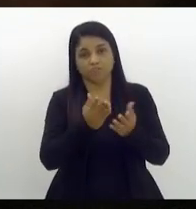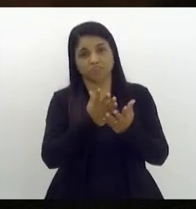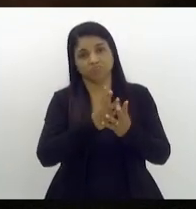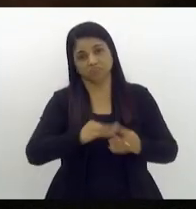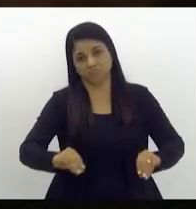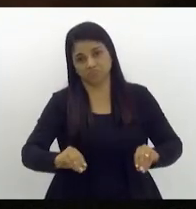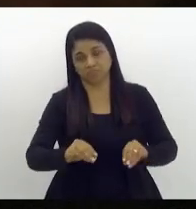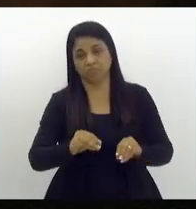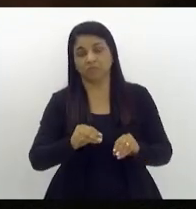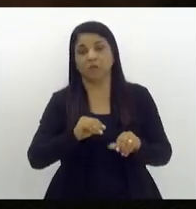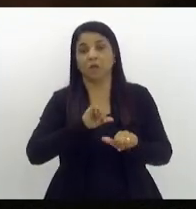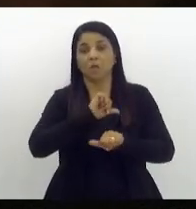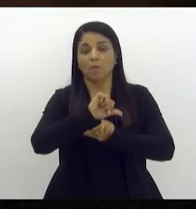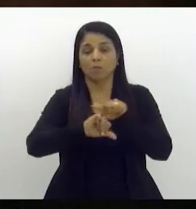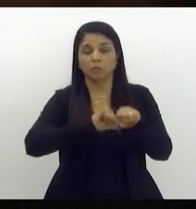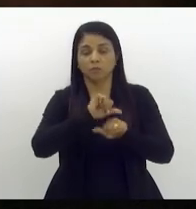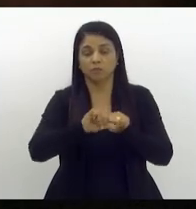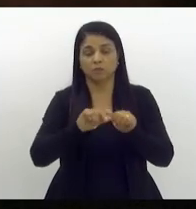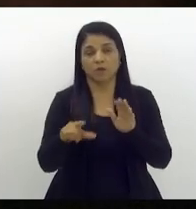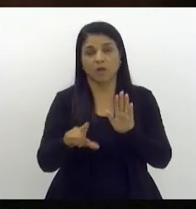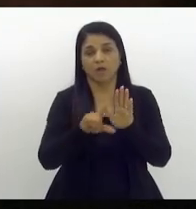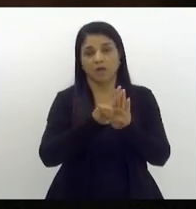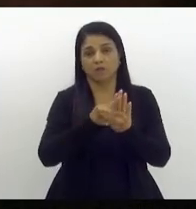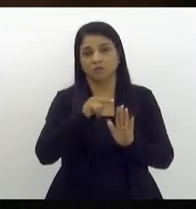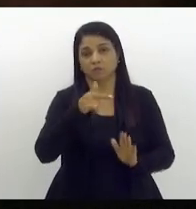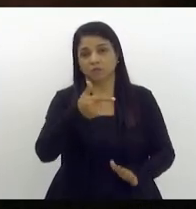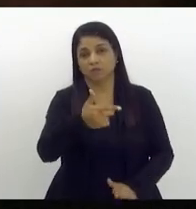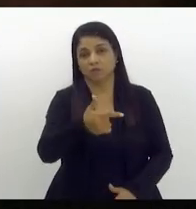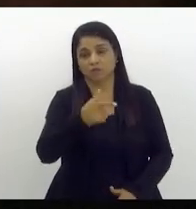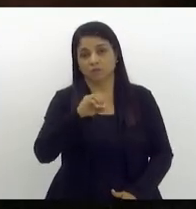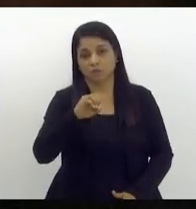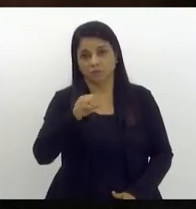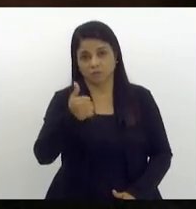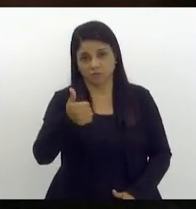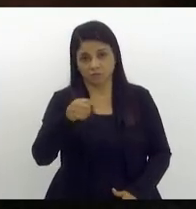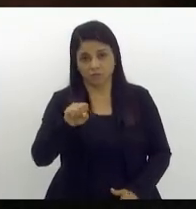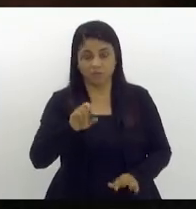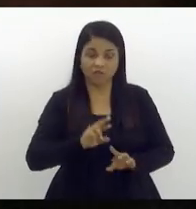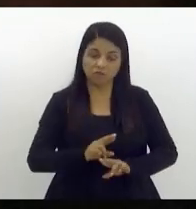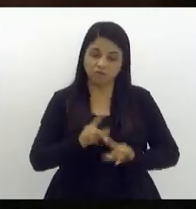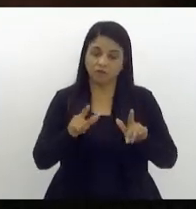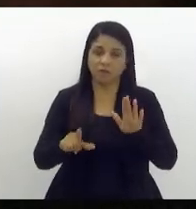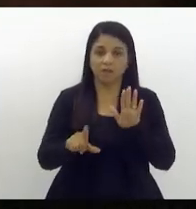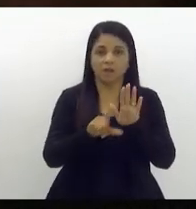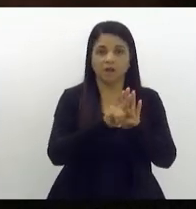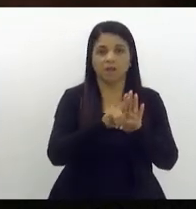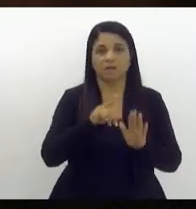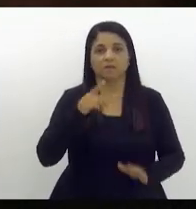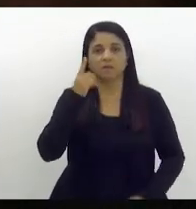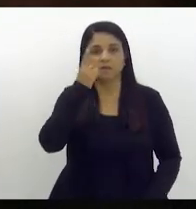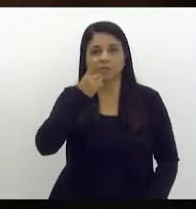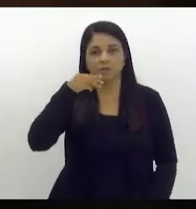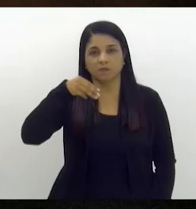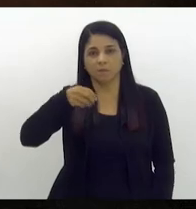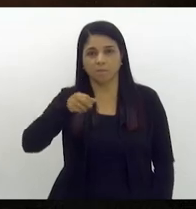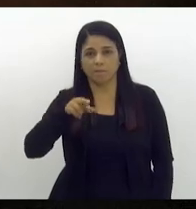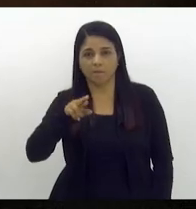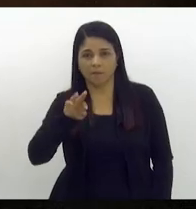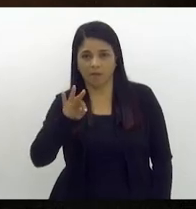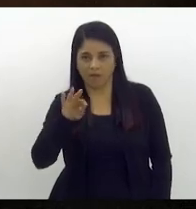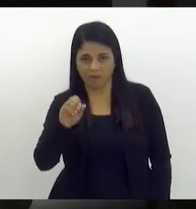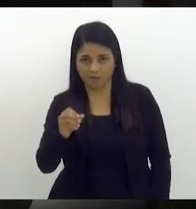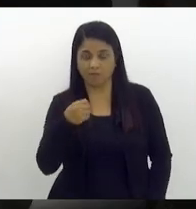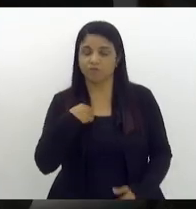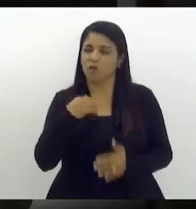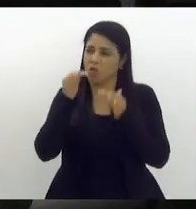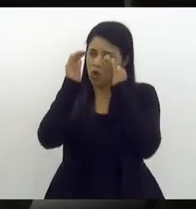lei estar alterando essa lei de 2018, diferente da lei da deputada Marta Rocha. Exatamente. Com todo respeito